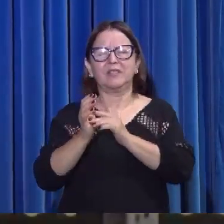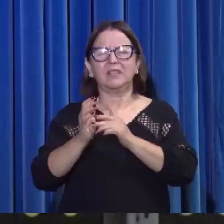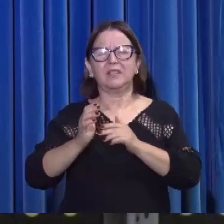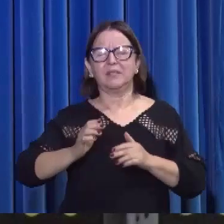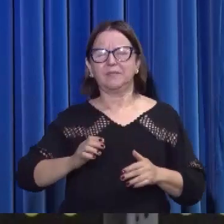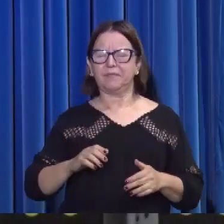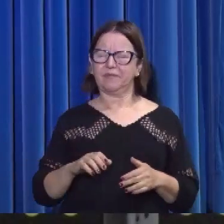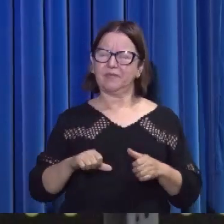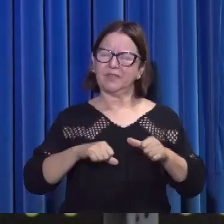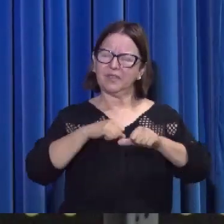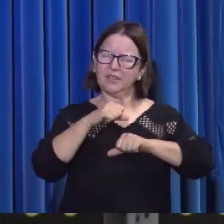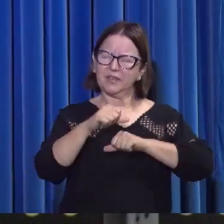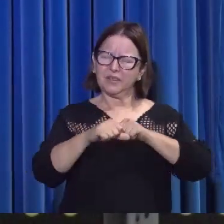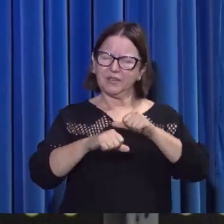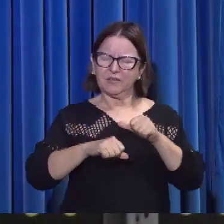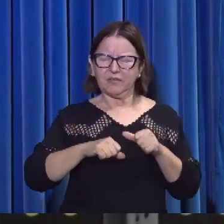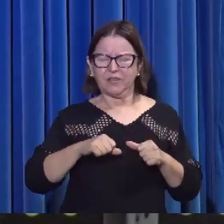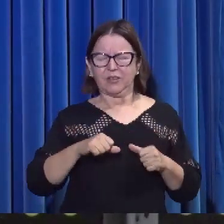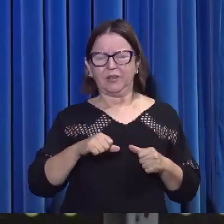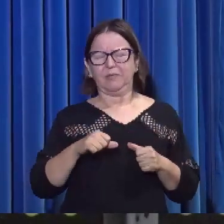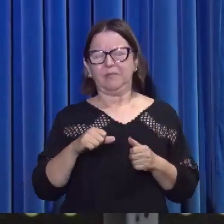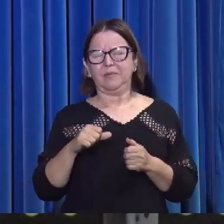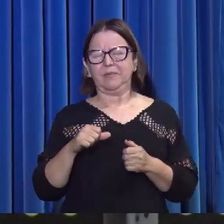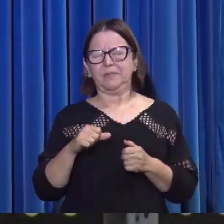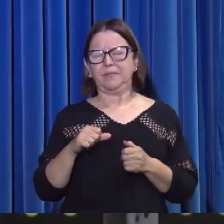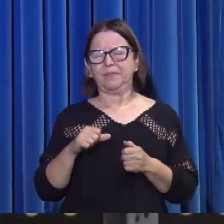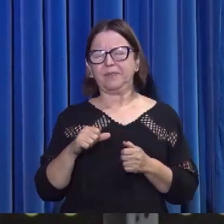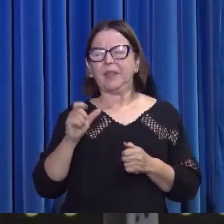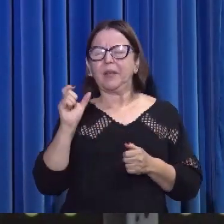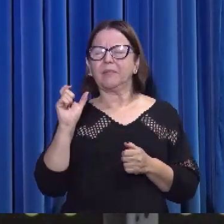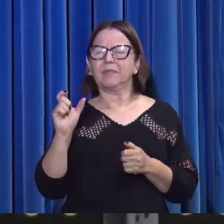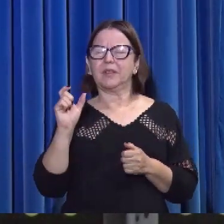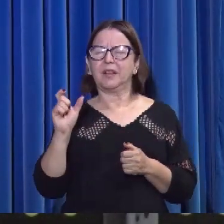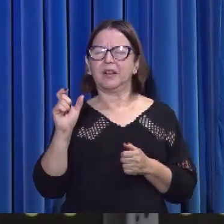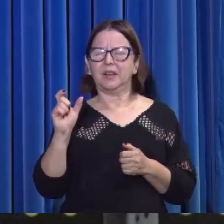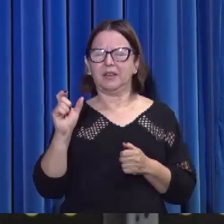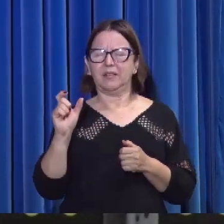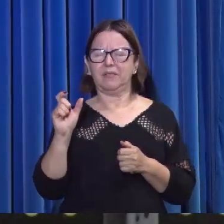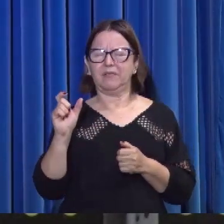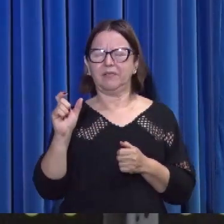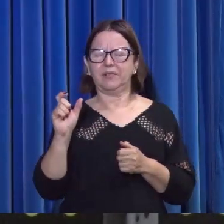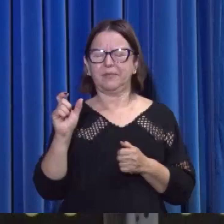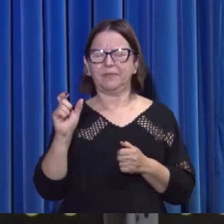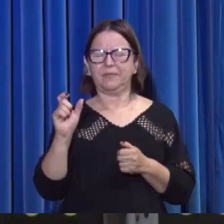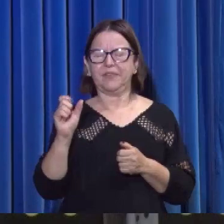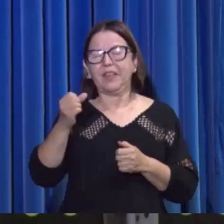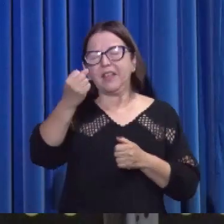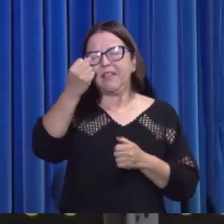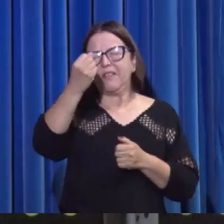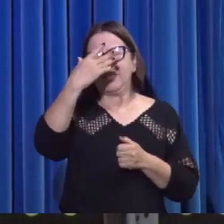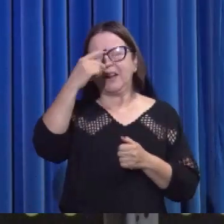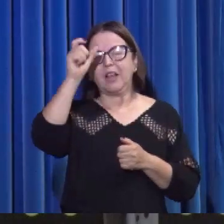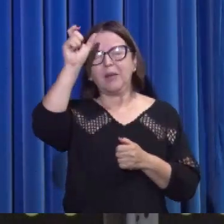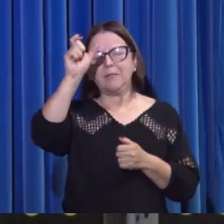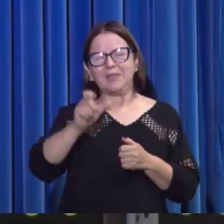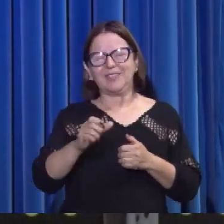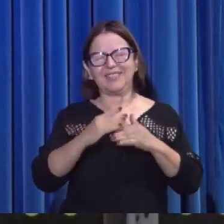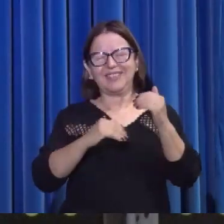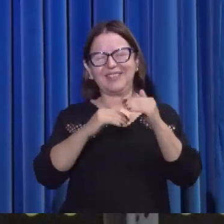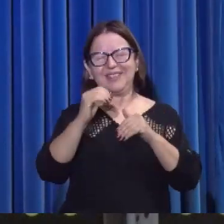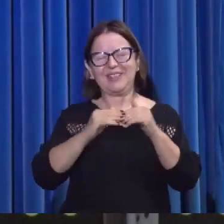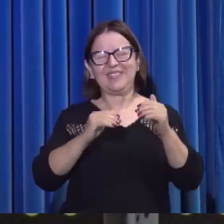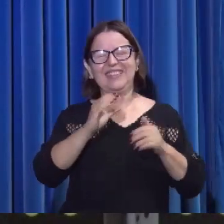Logos, transforme a palavra, esse Logos em rema, revela-nos a pessoa e obra de